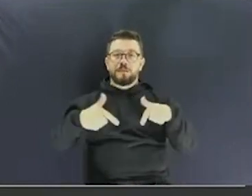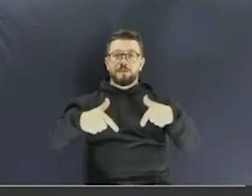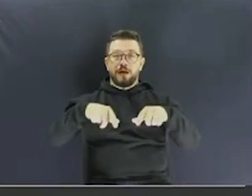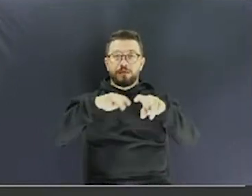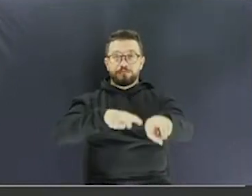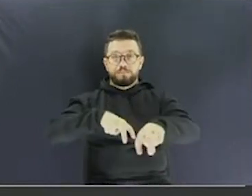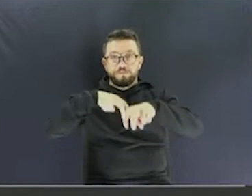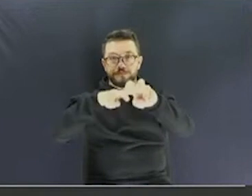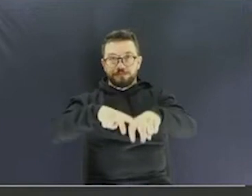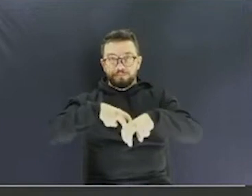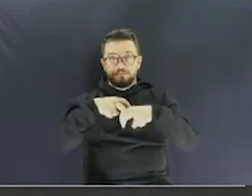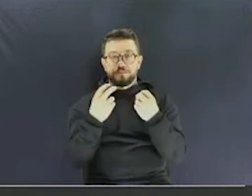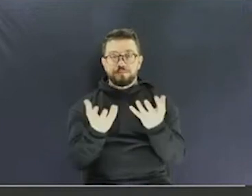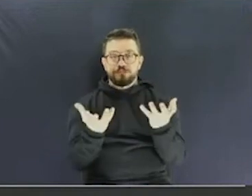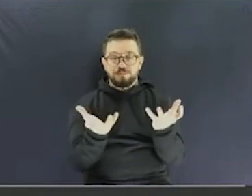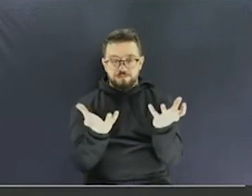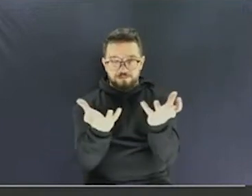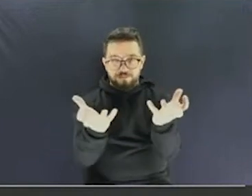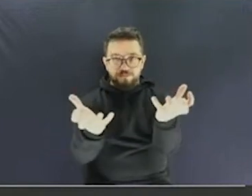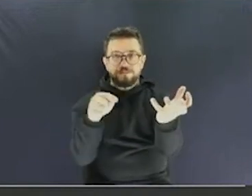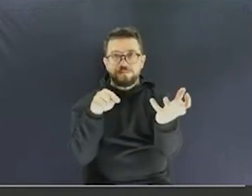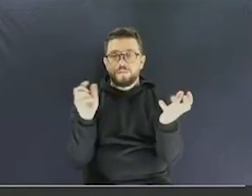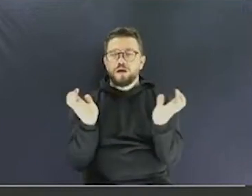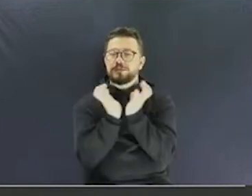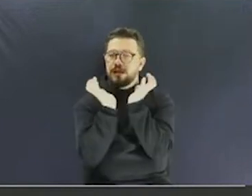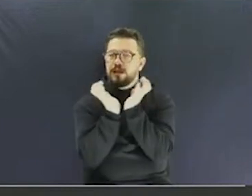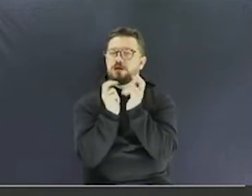1.220. A produção de